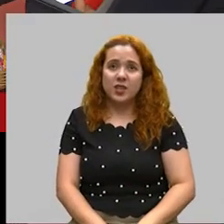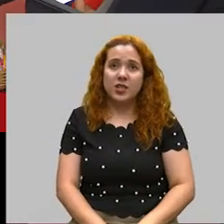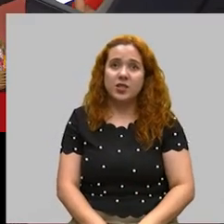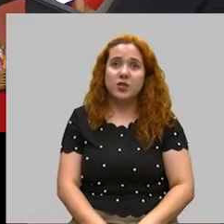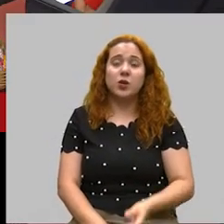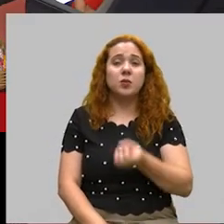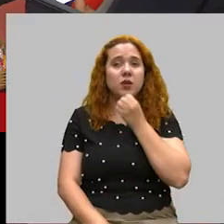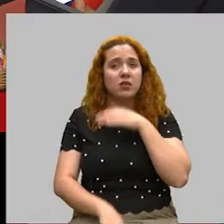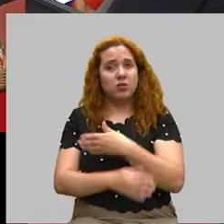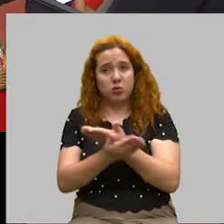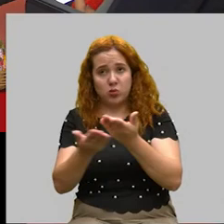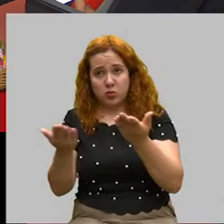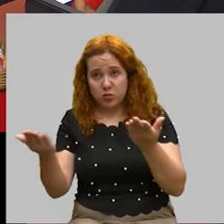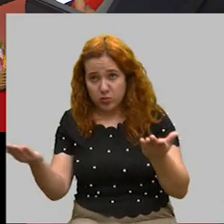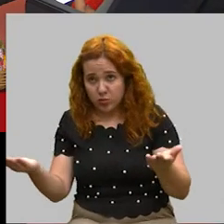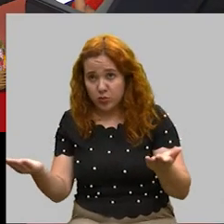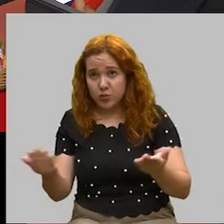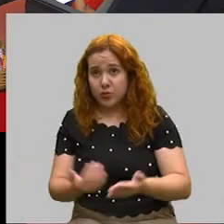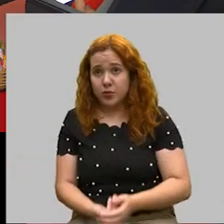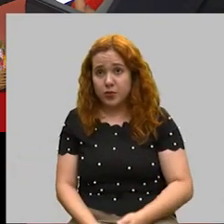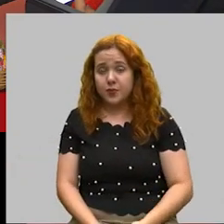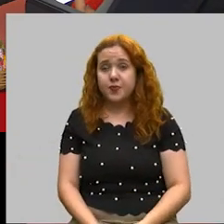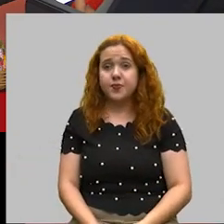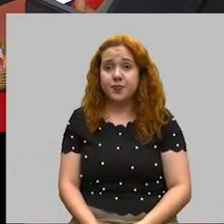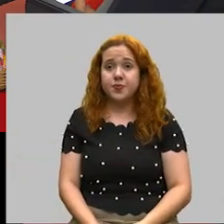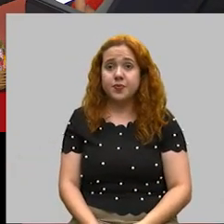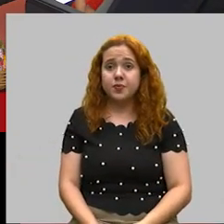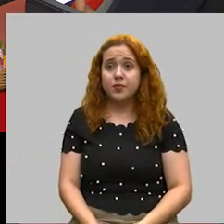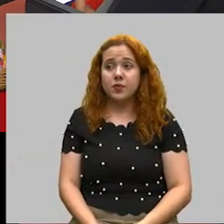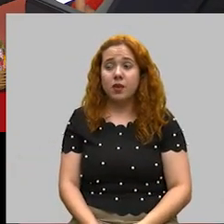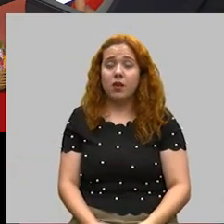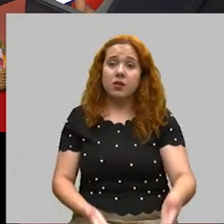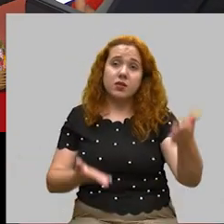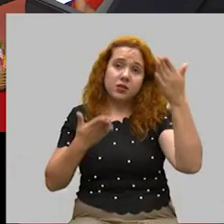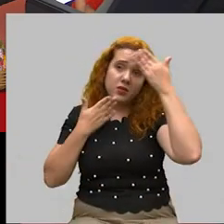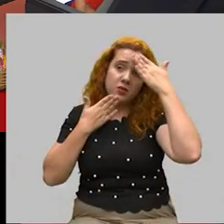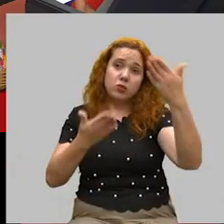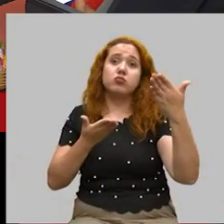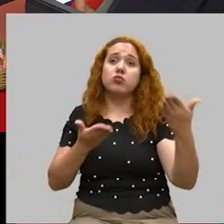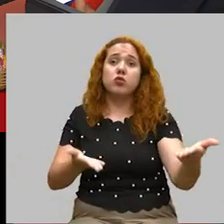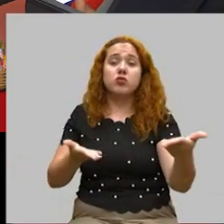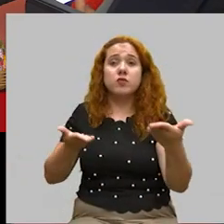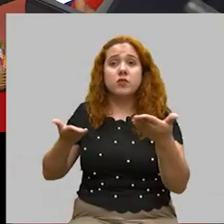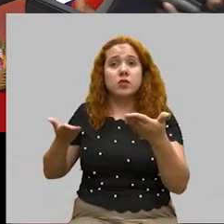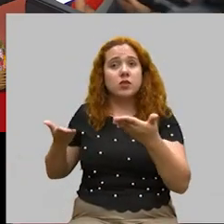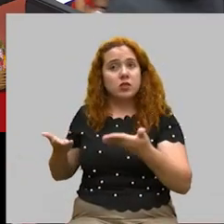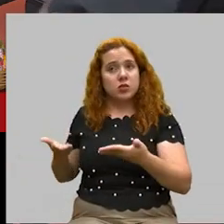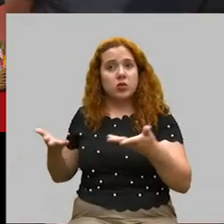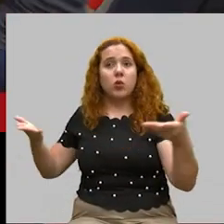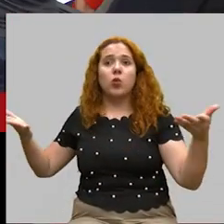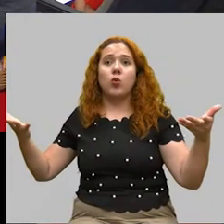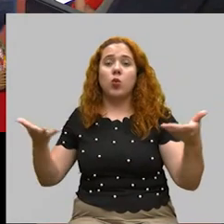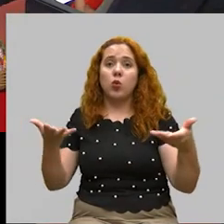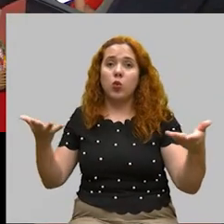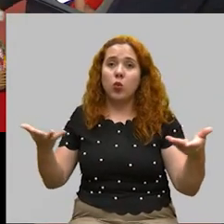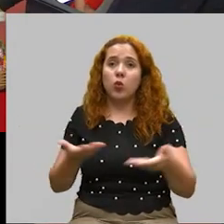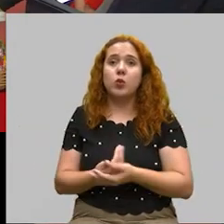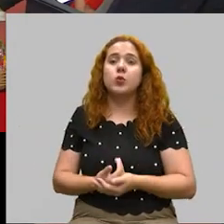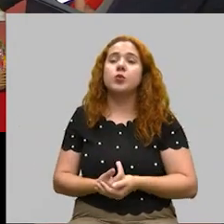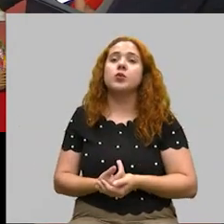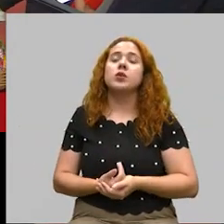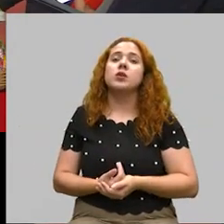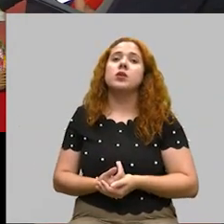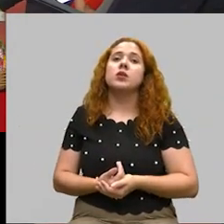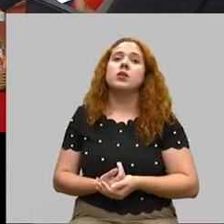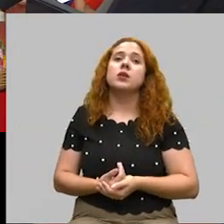tarde a todos e todas eh agradeço demais o convite para tá aqui né em nome dos deputados e também assim